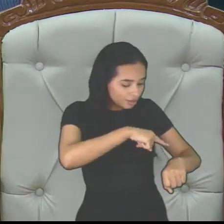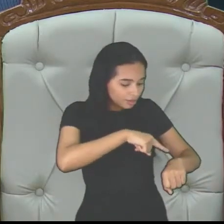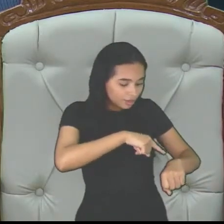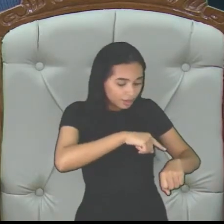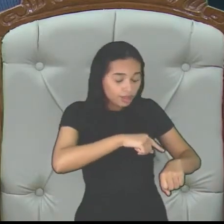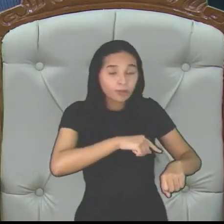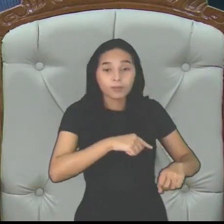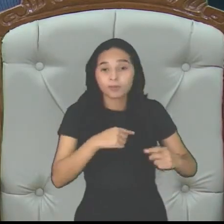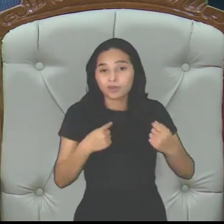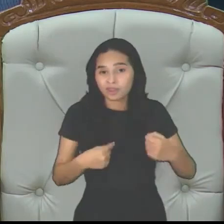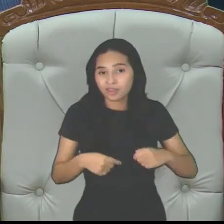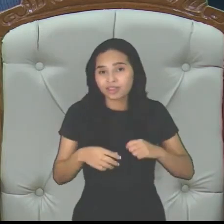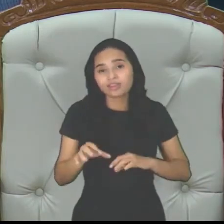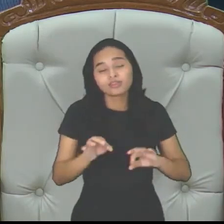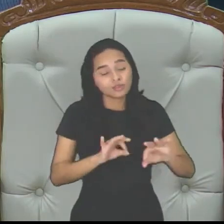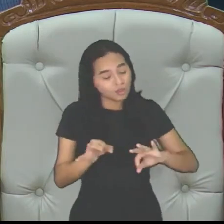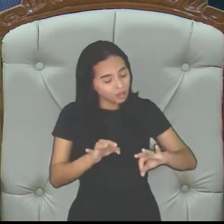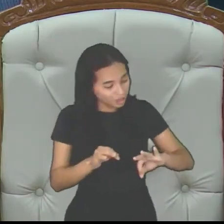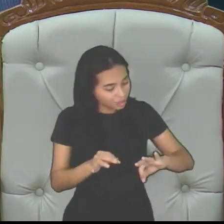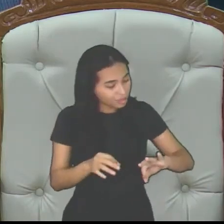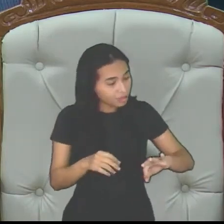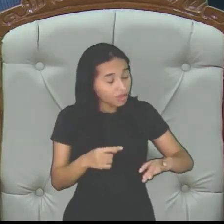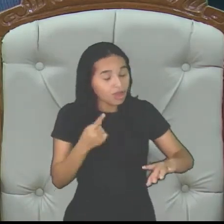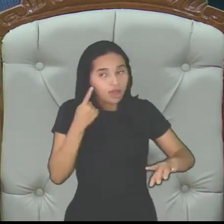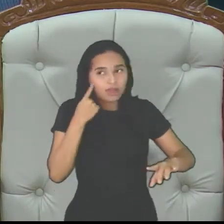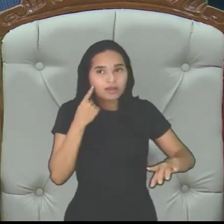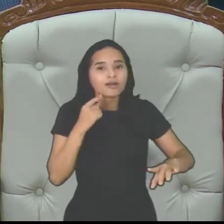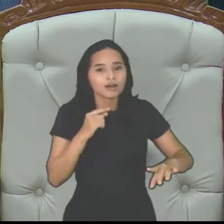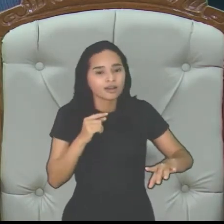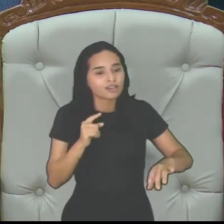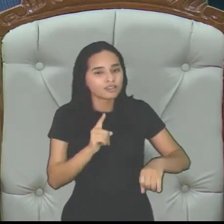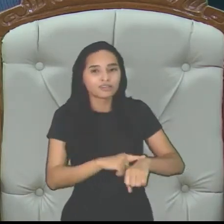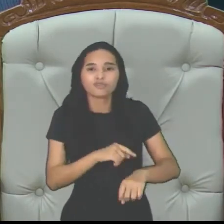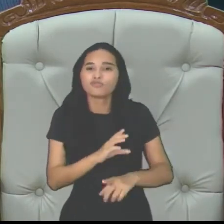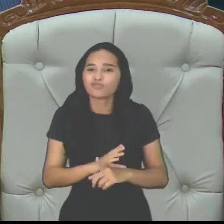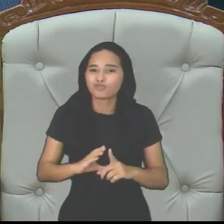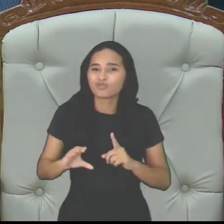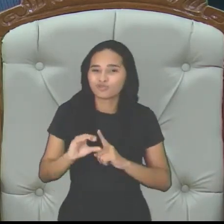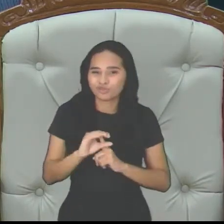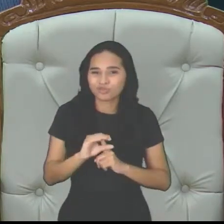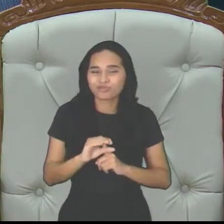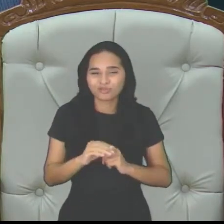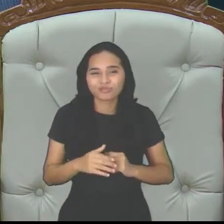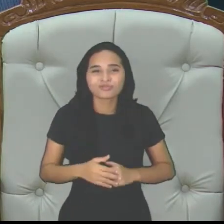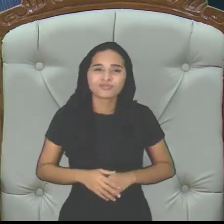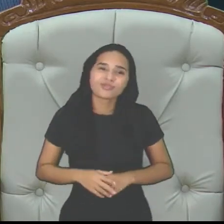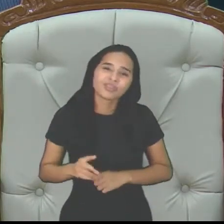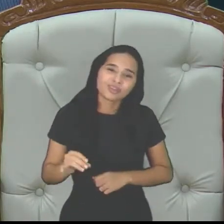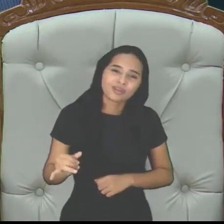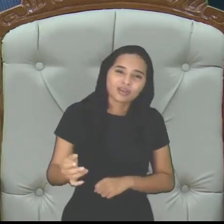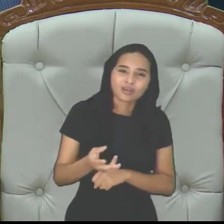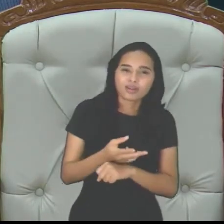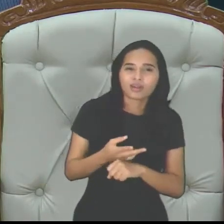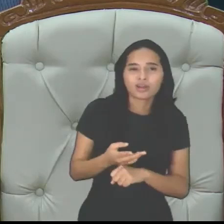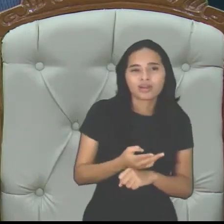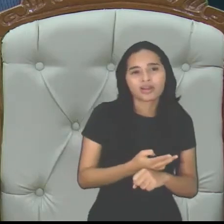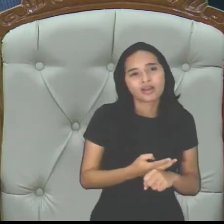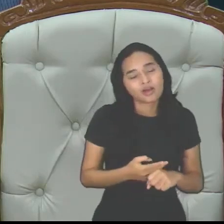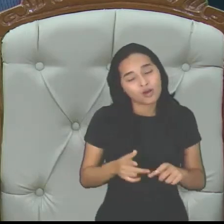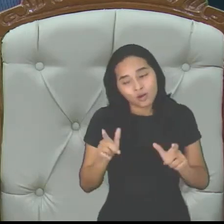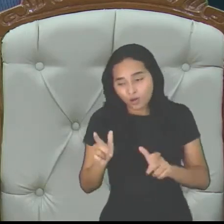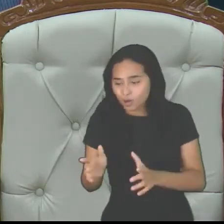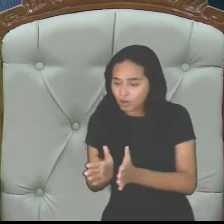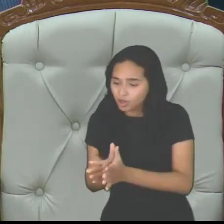nos organizarmos antes, a gente perde a hora do culto, irmãos. Aí vai procurar onde está a